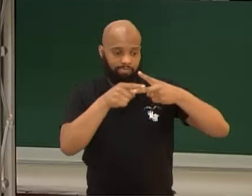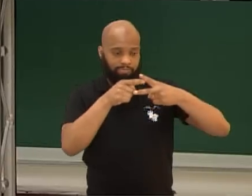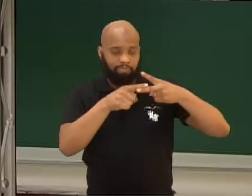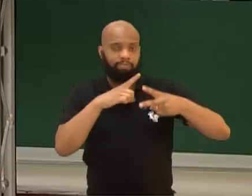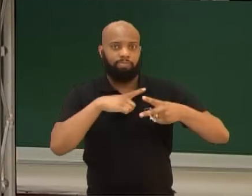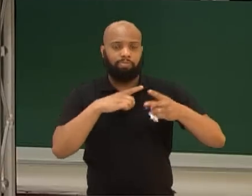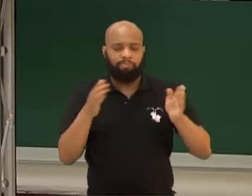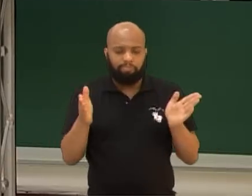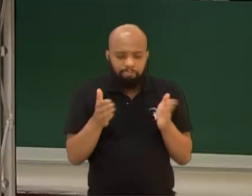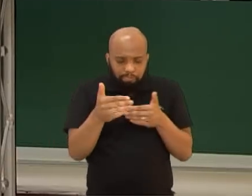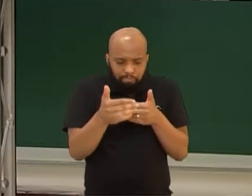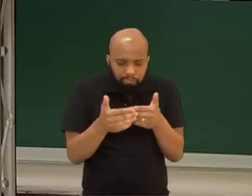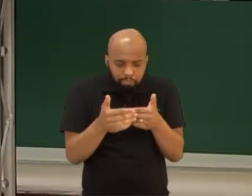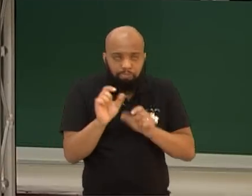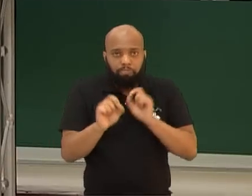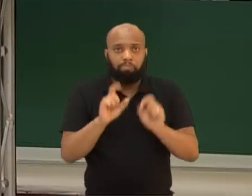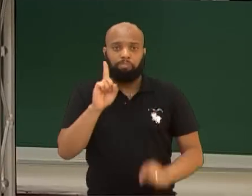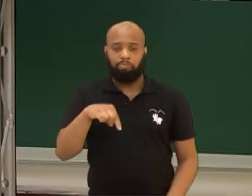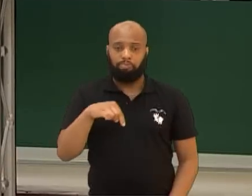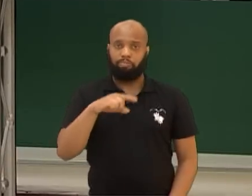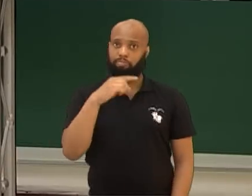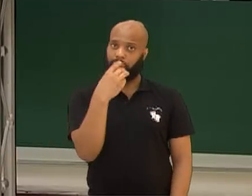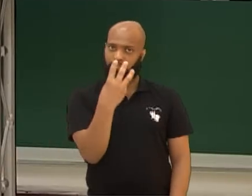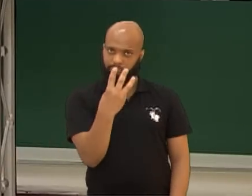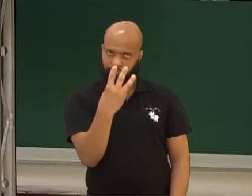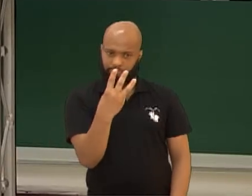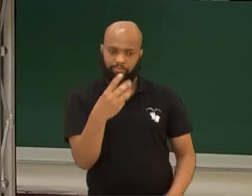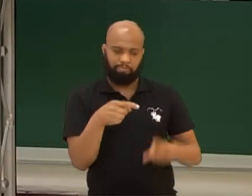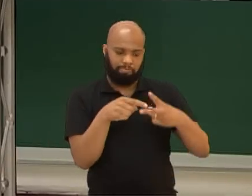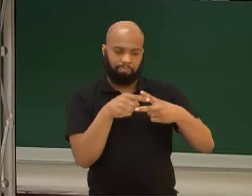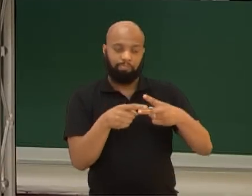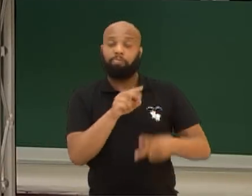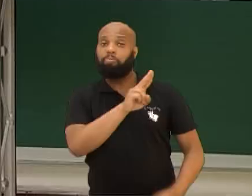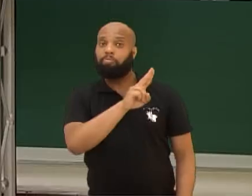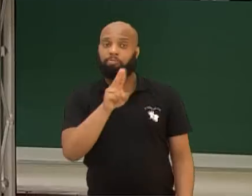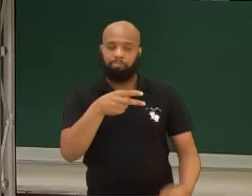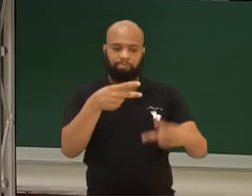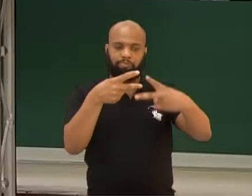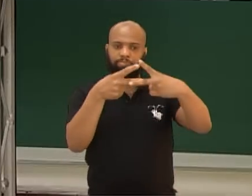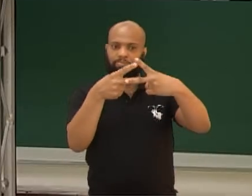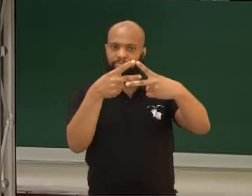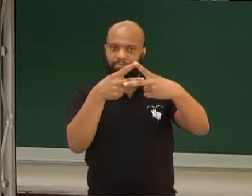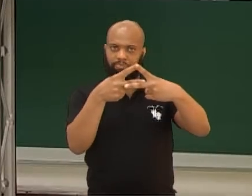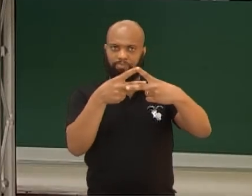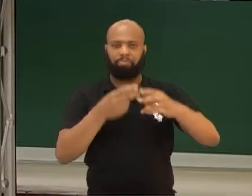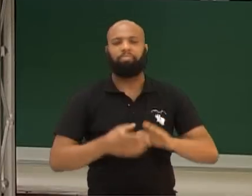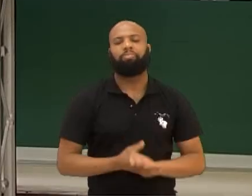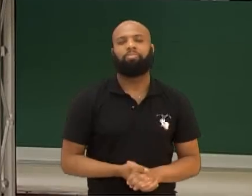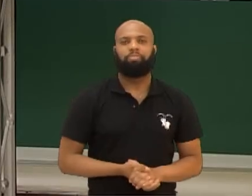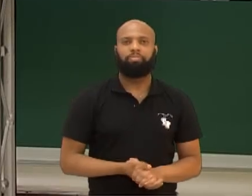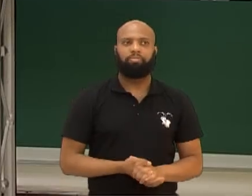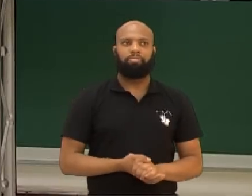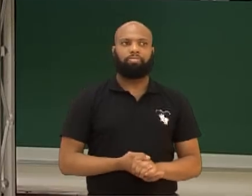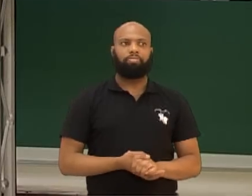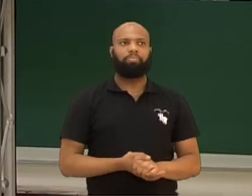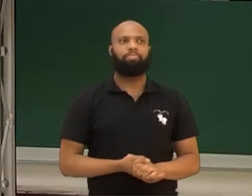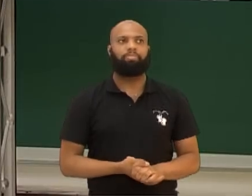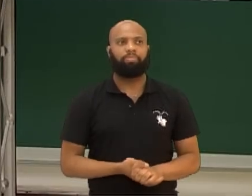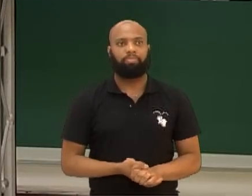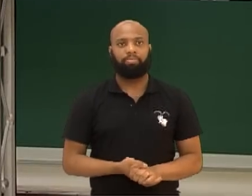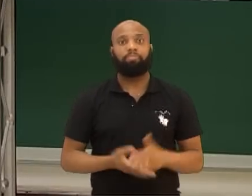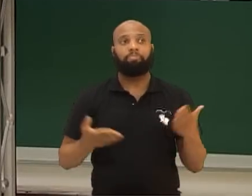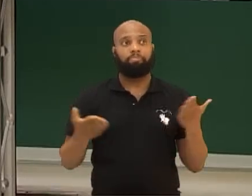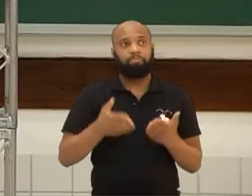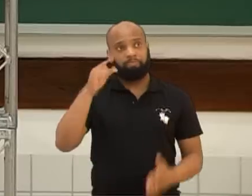polígono é o polígono de 3 ângulos, que se chama triângulo, né? Assim que nós o chamamos. Tá? E